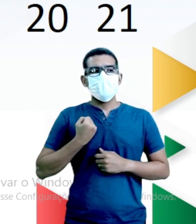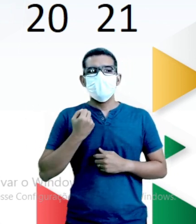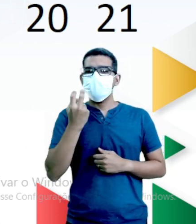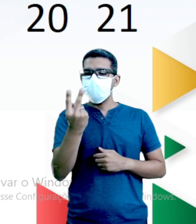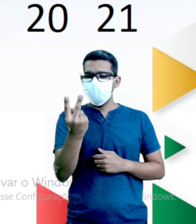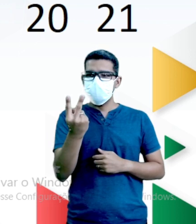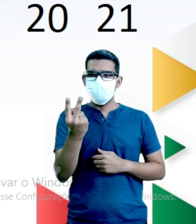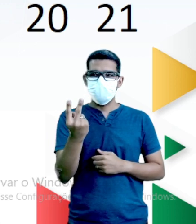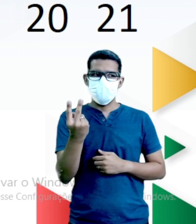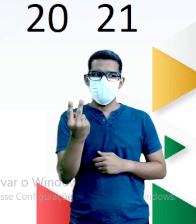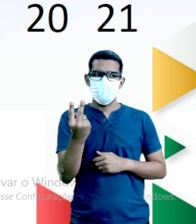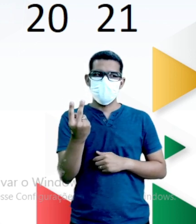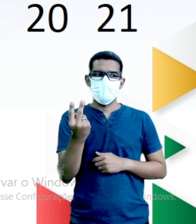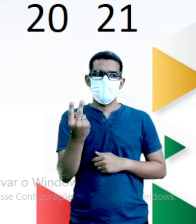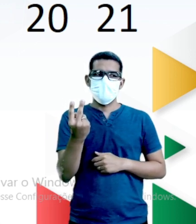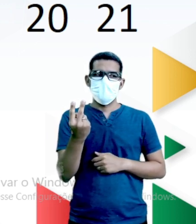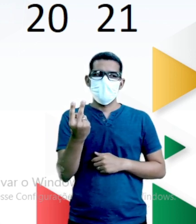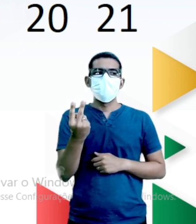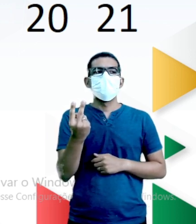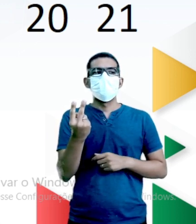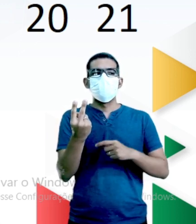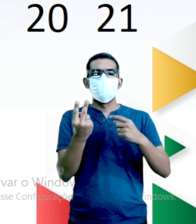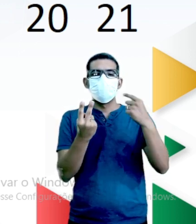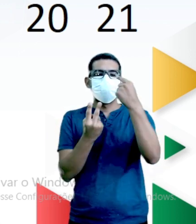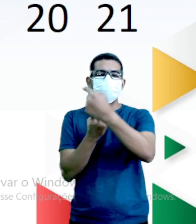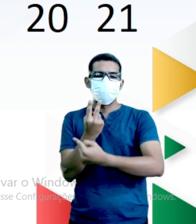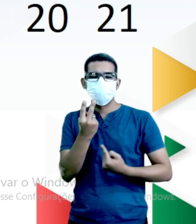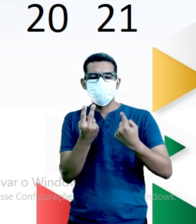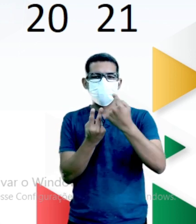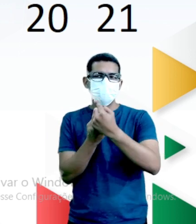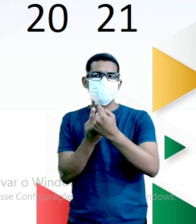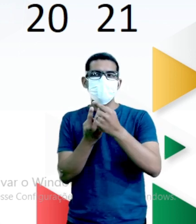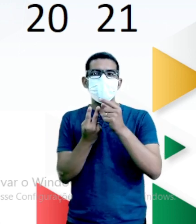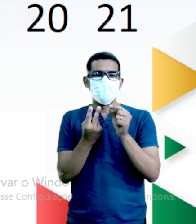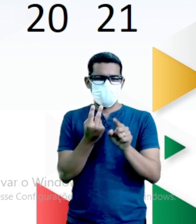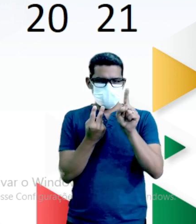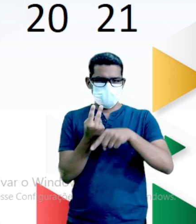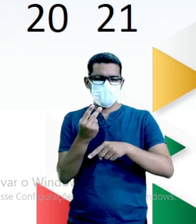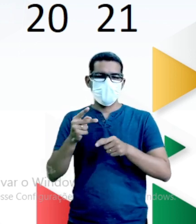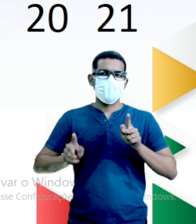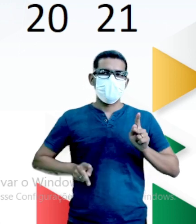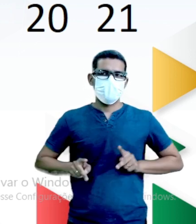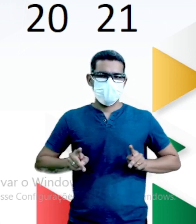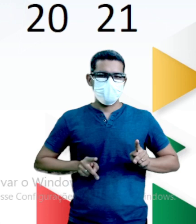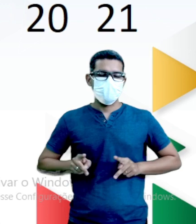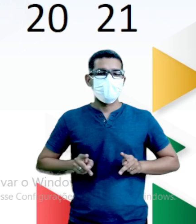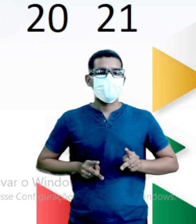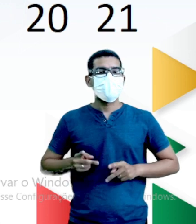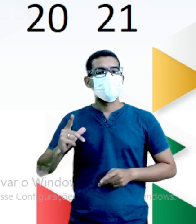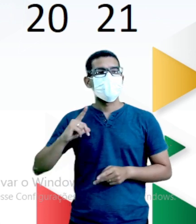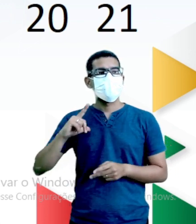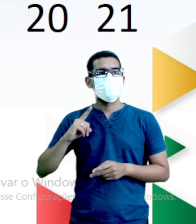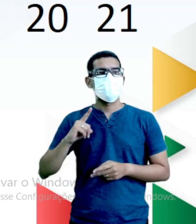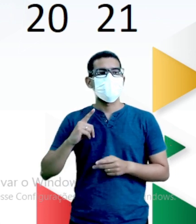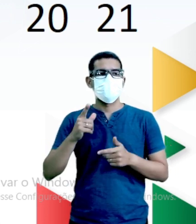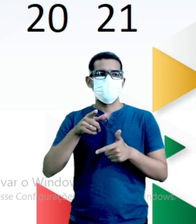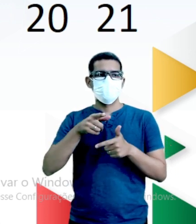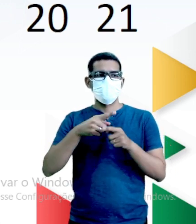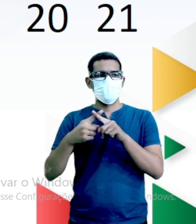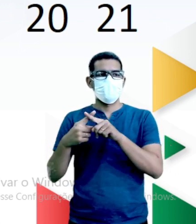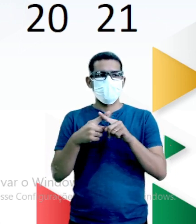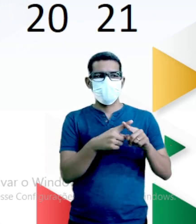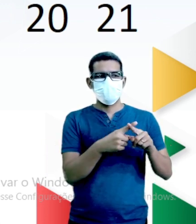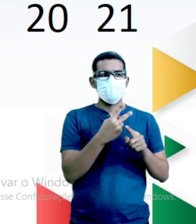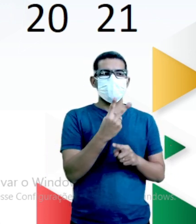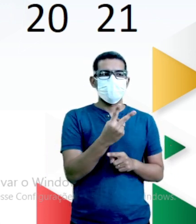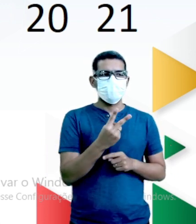2, ele circula número 2, ele é primo, né? Riscando os múltiplos de 2, que não são